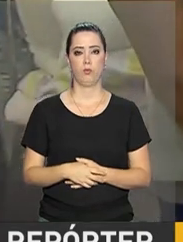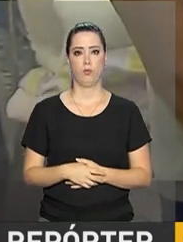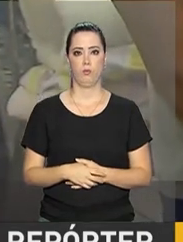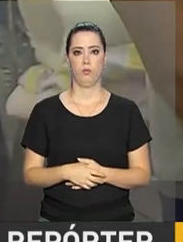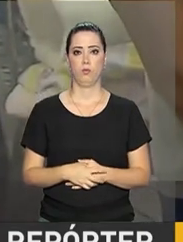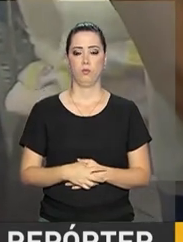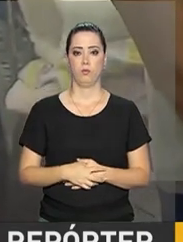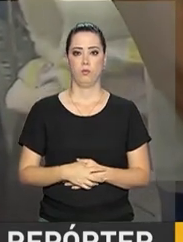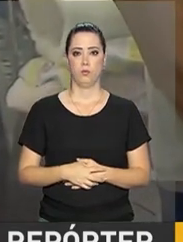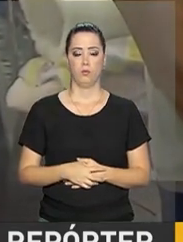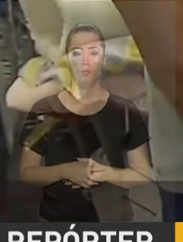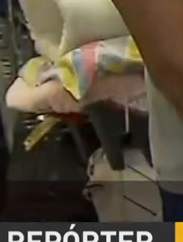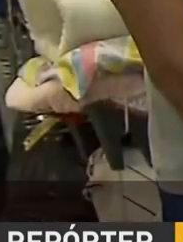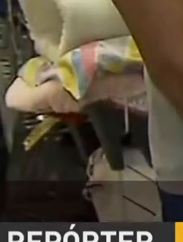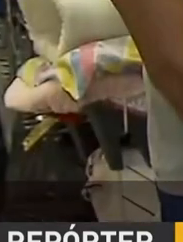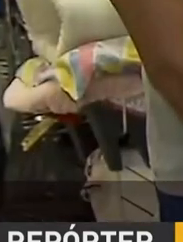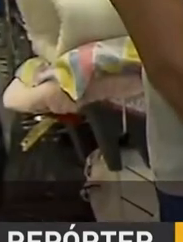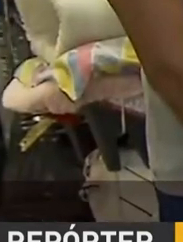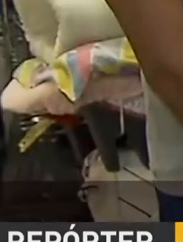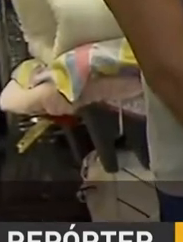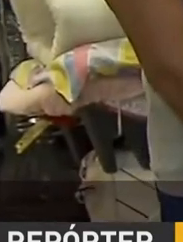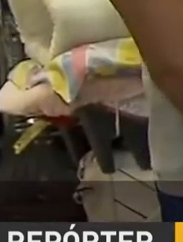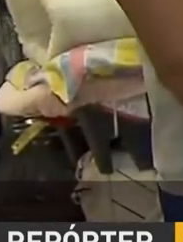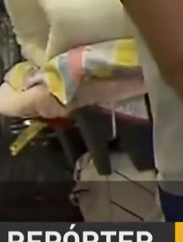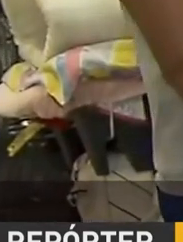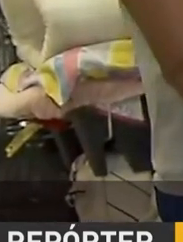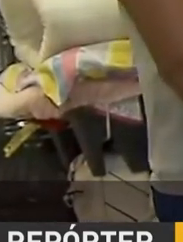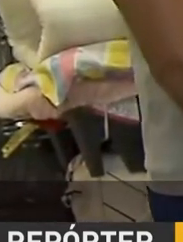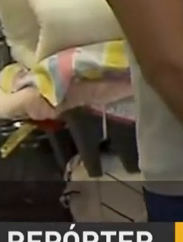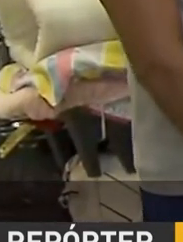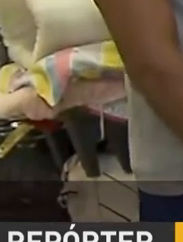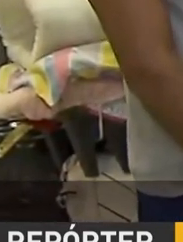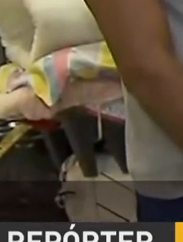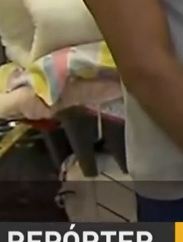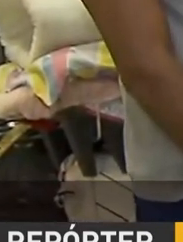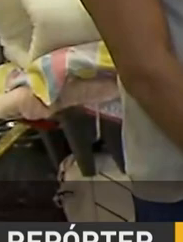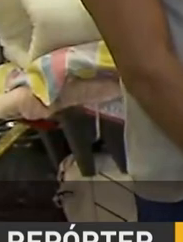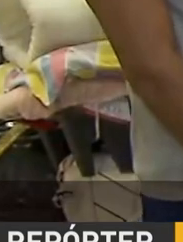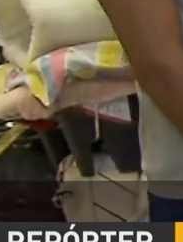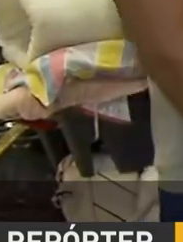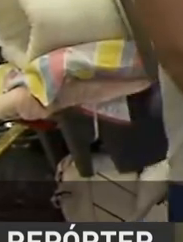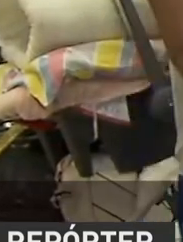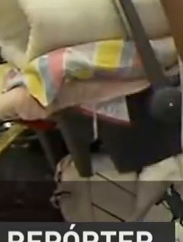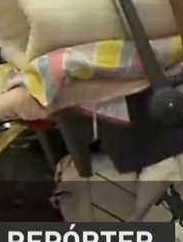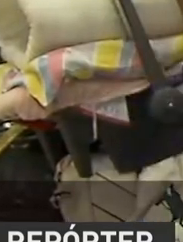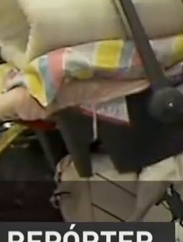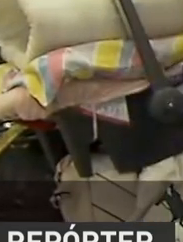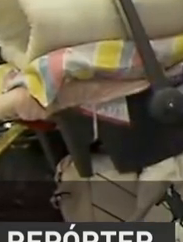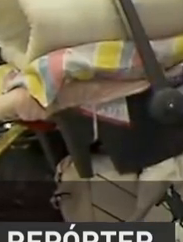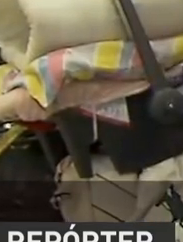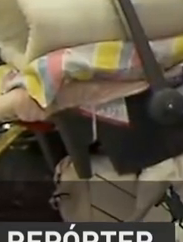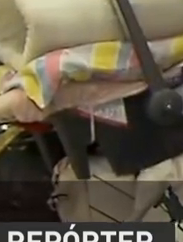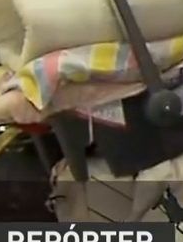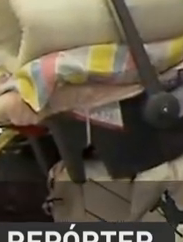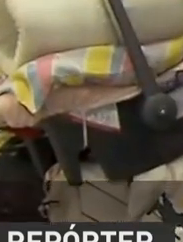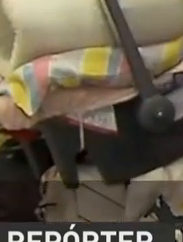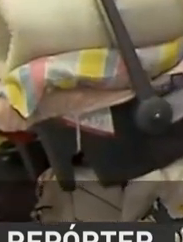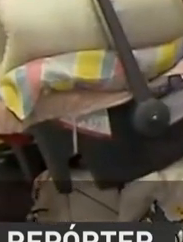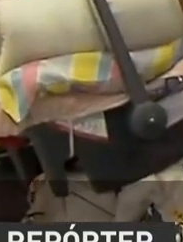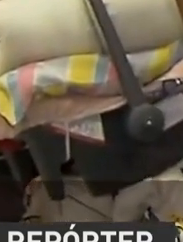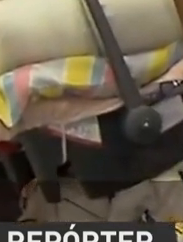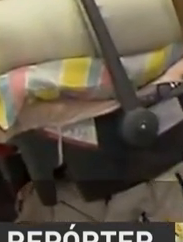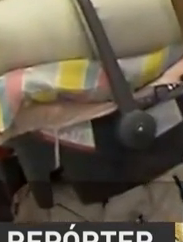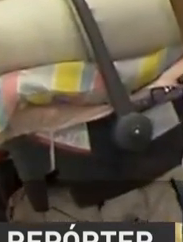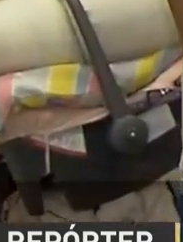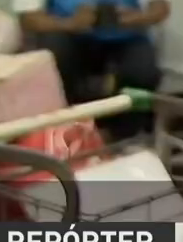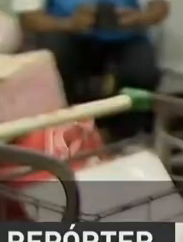97, 98 quilos aproximadamente. Acá he recibido gran ayuda de parte de los brasileños. Le